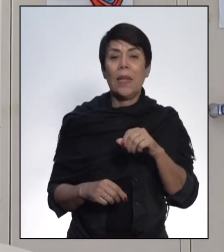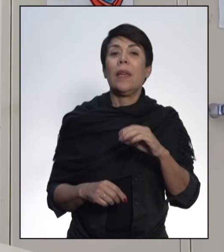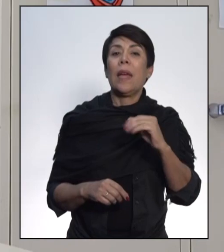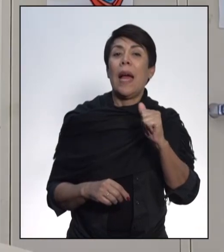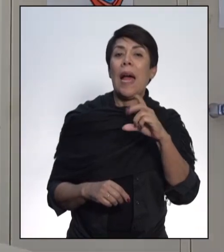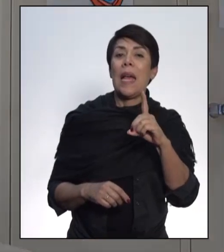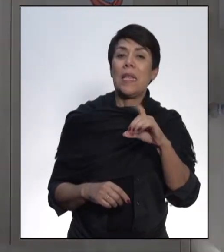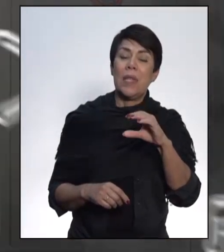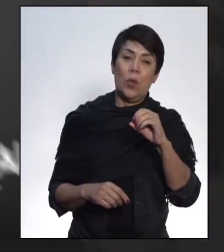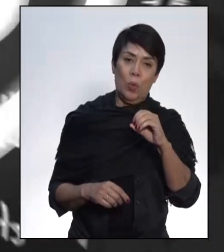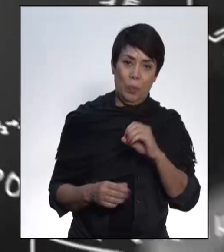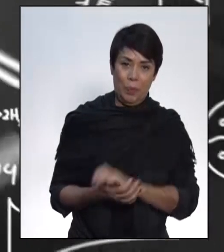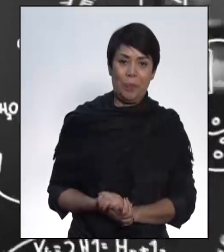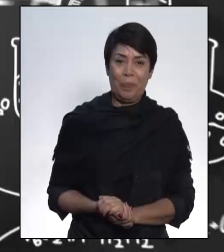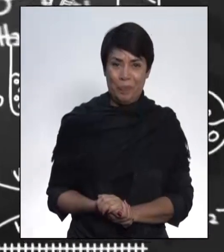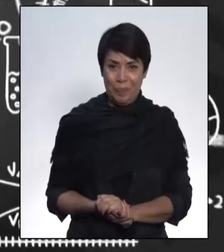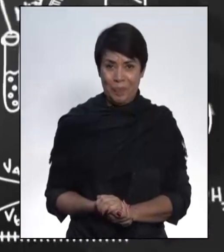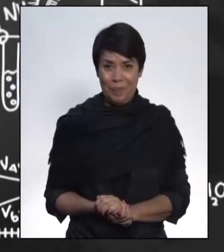acético.